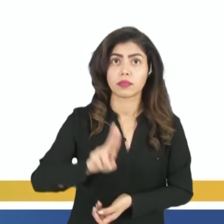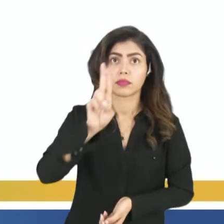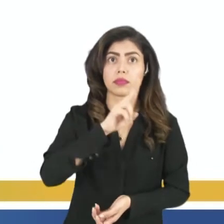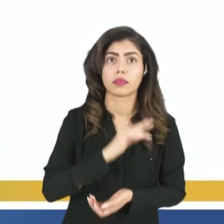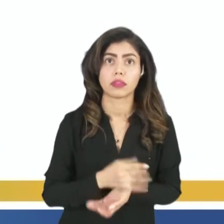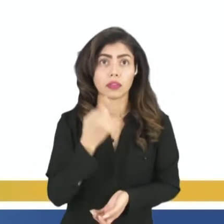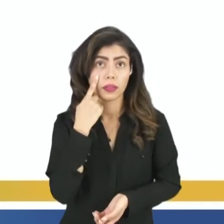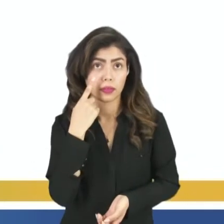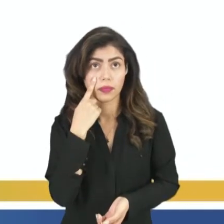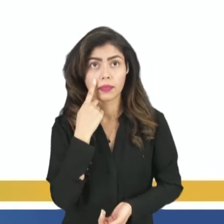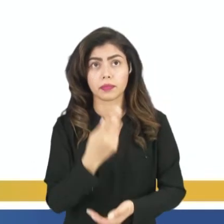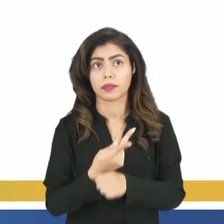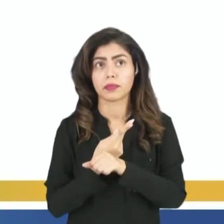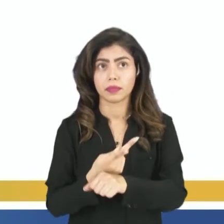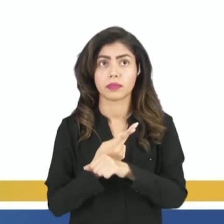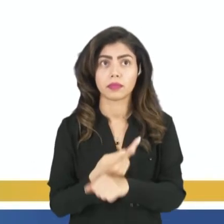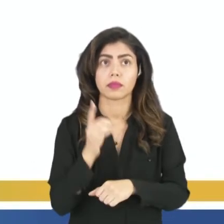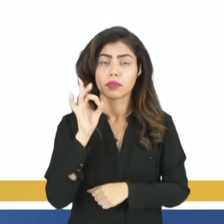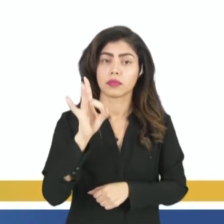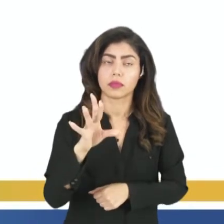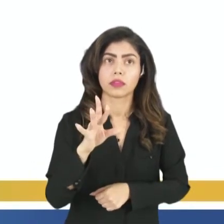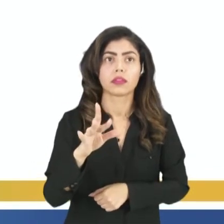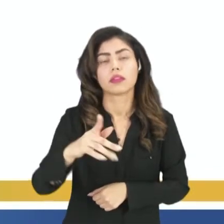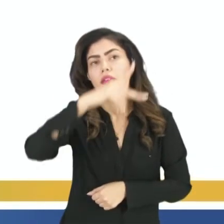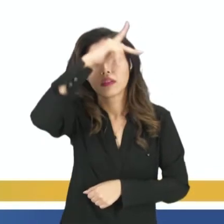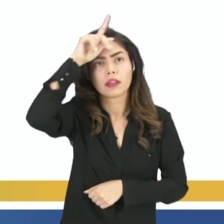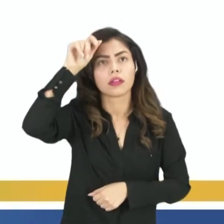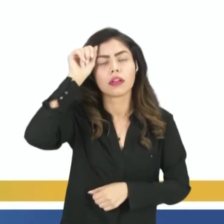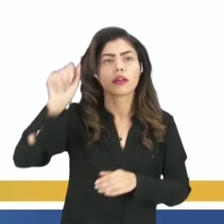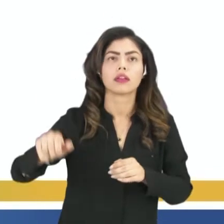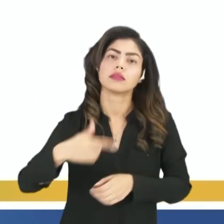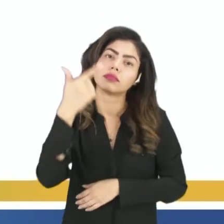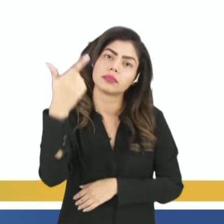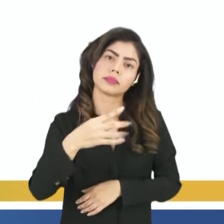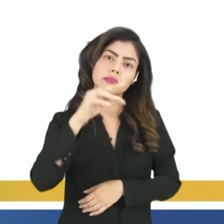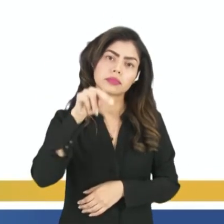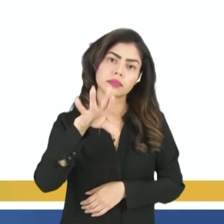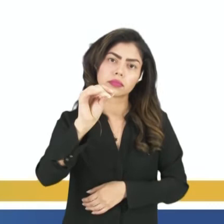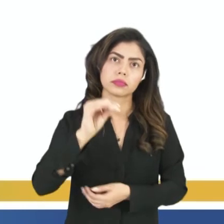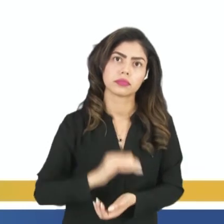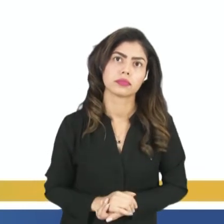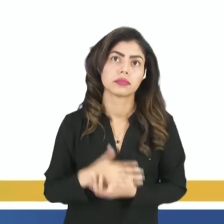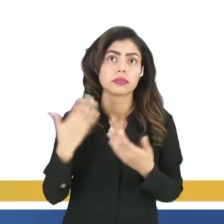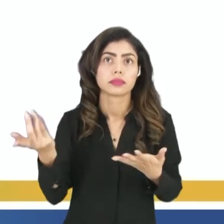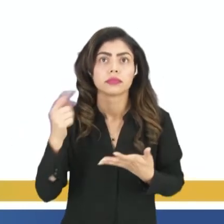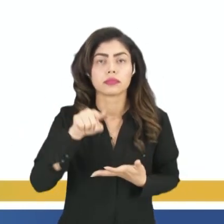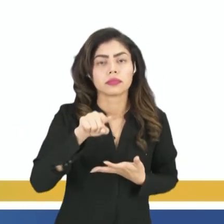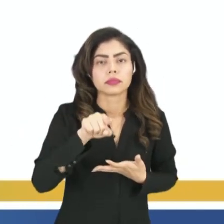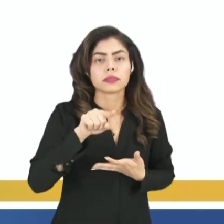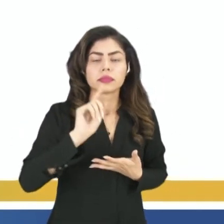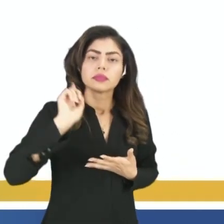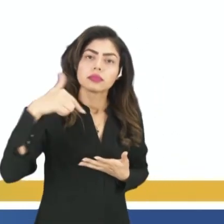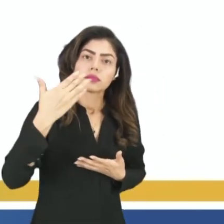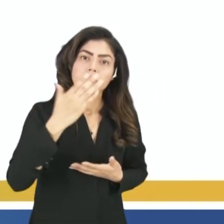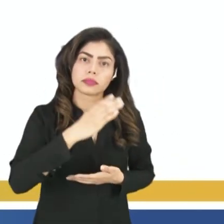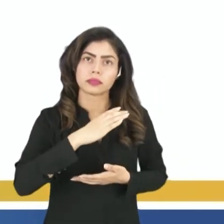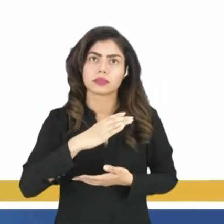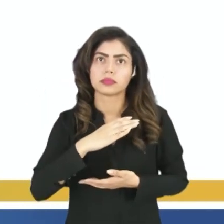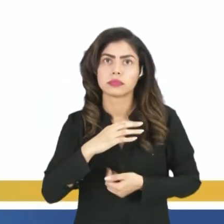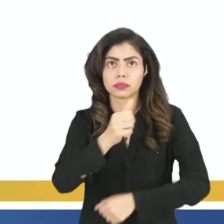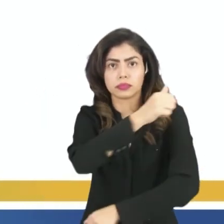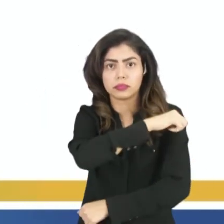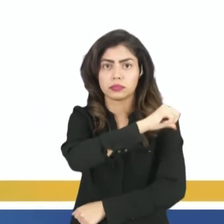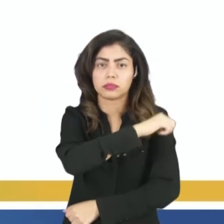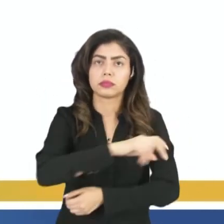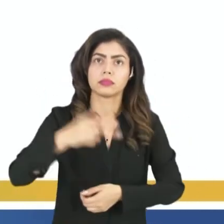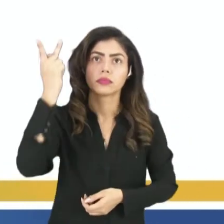tendo em vista que a pesquisa só comenta dos prefeitos eleitos no segundo turno, ok? Então aqui vejamos outras cidades: Rio de Janeiro,